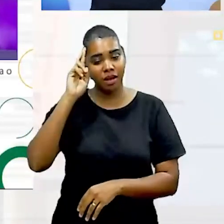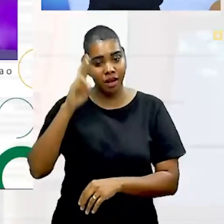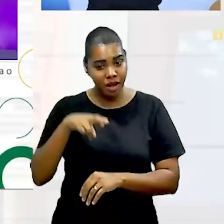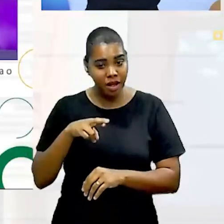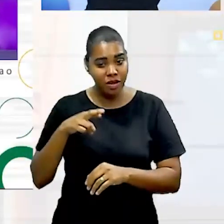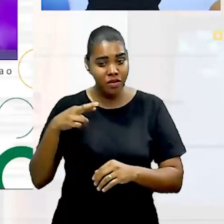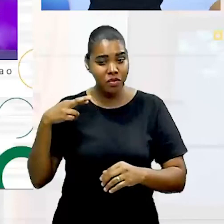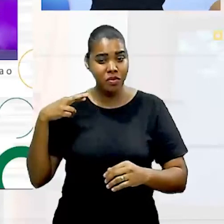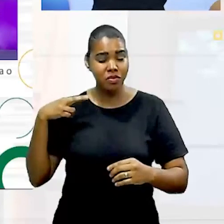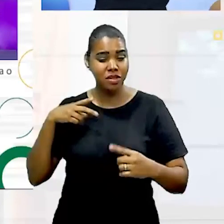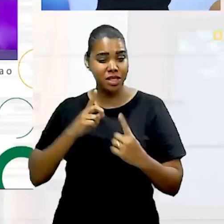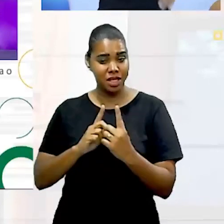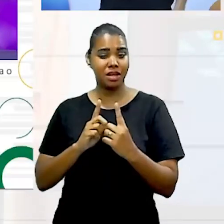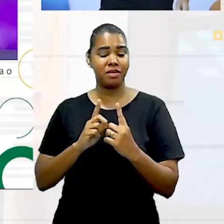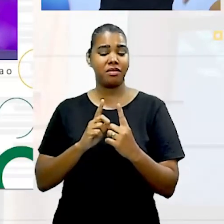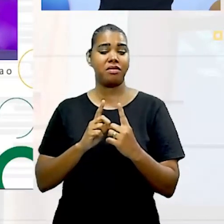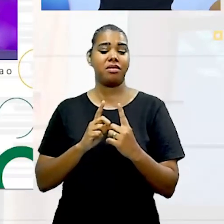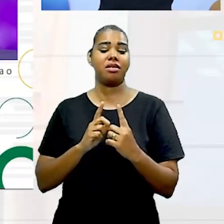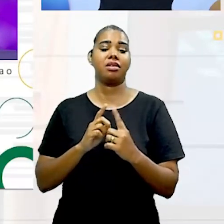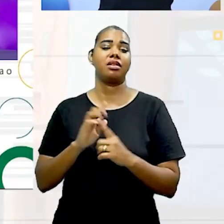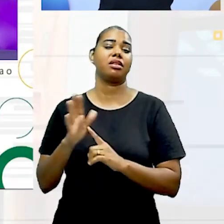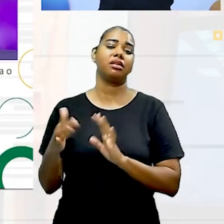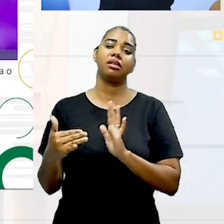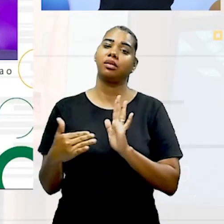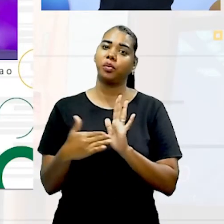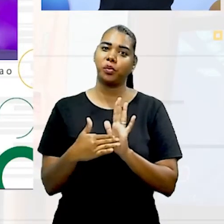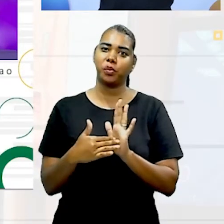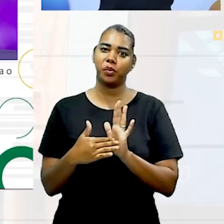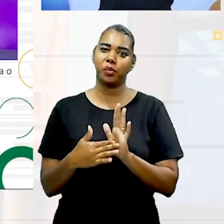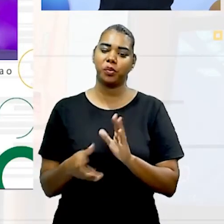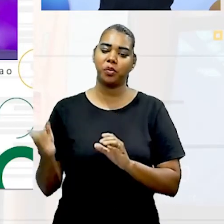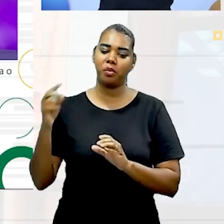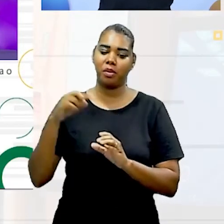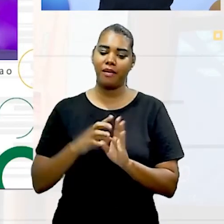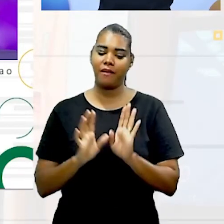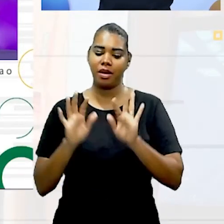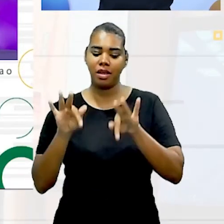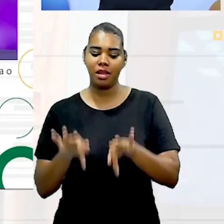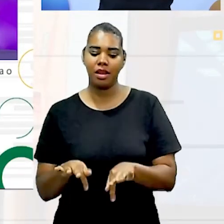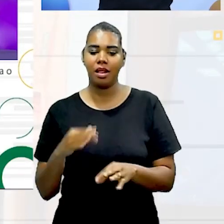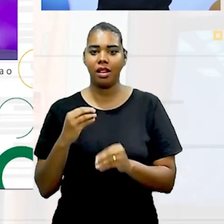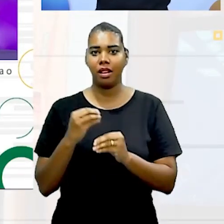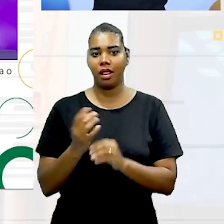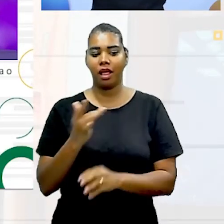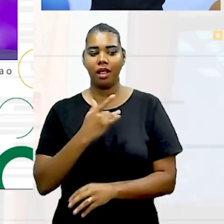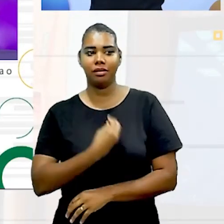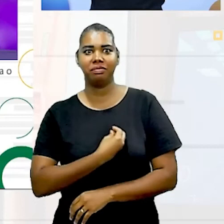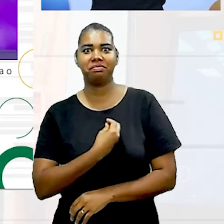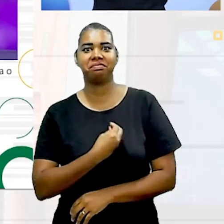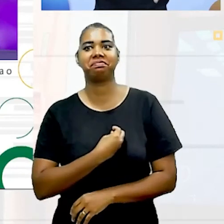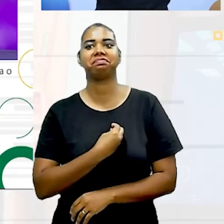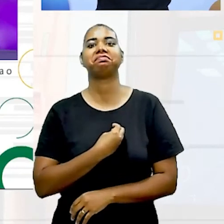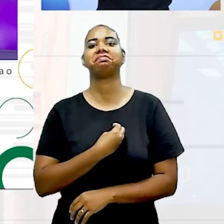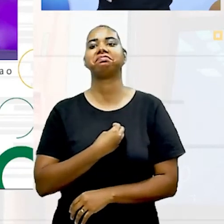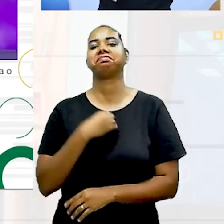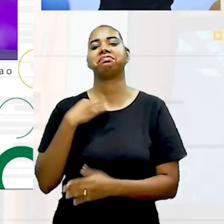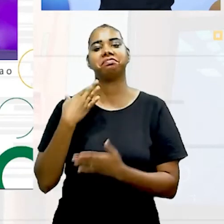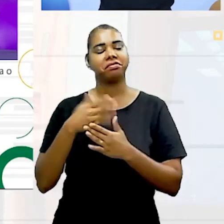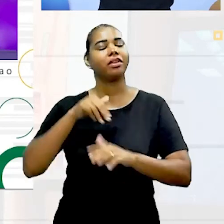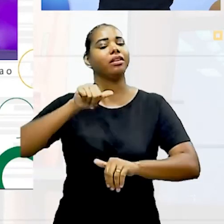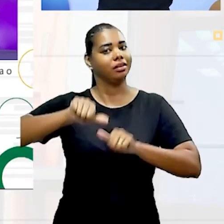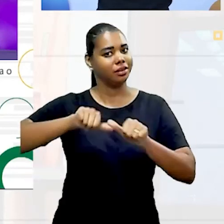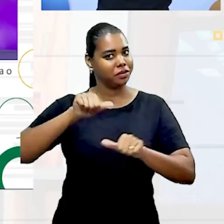enfrenta tudo para voltar no final à sua vida rotineira, mas é claro com a transformação,